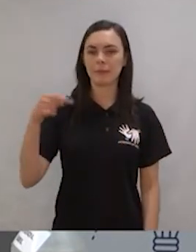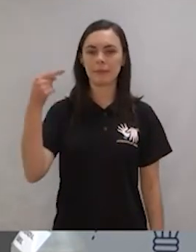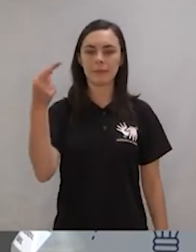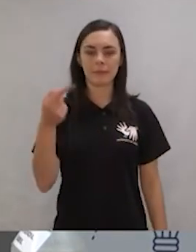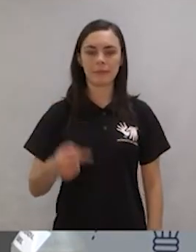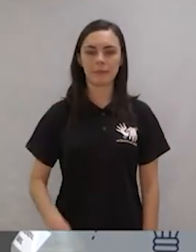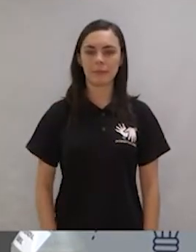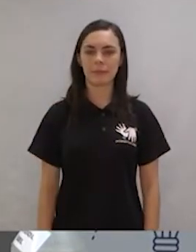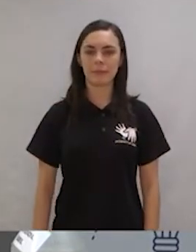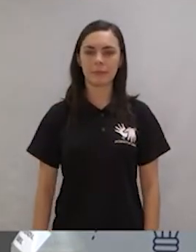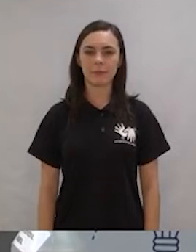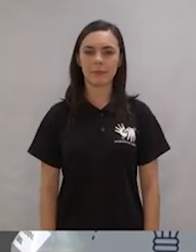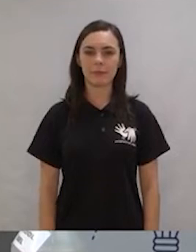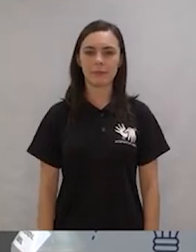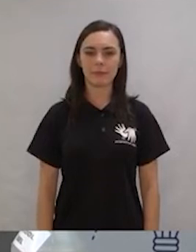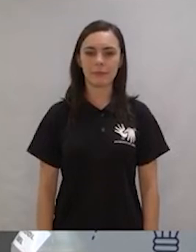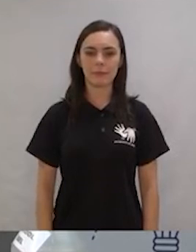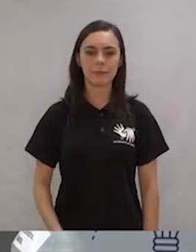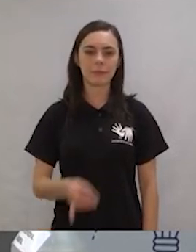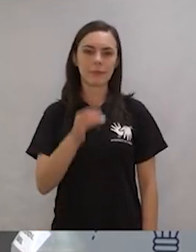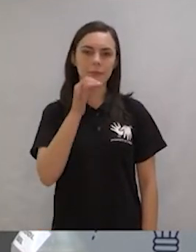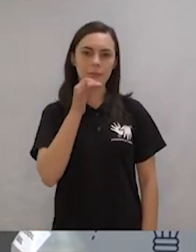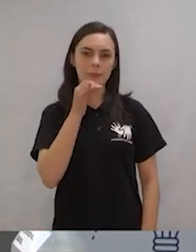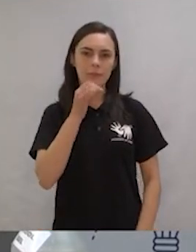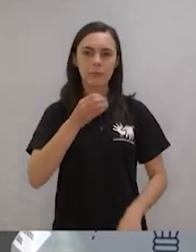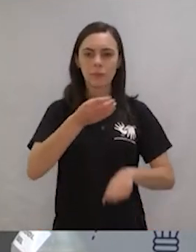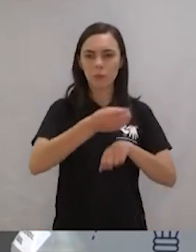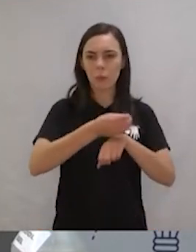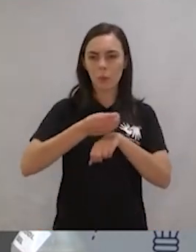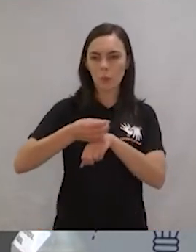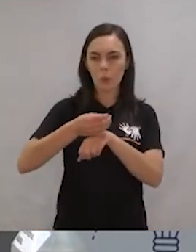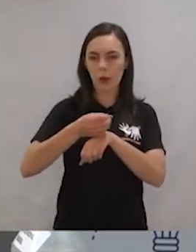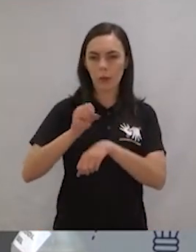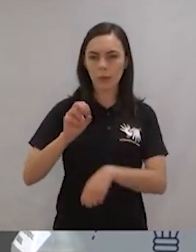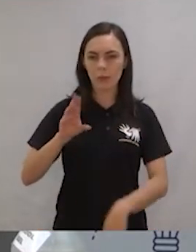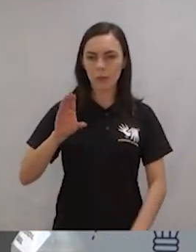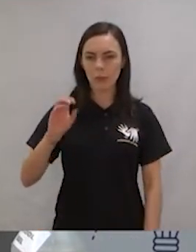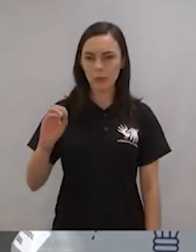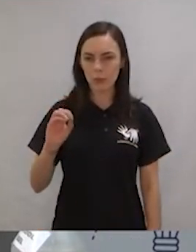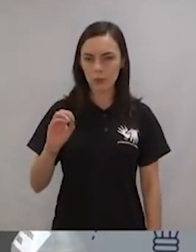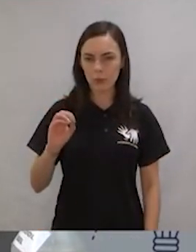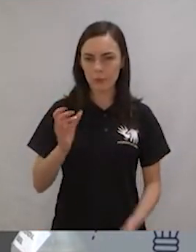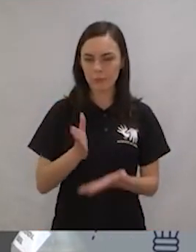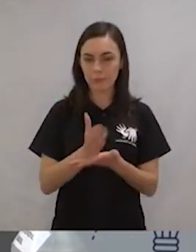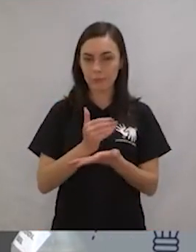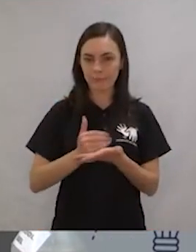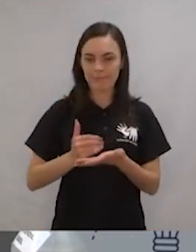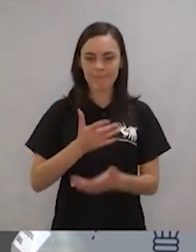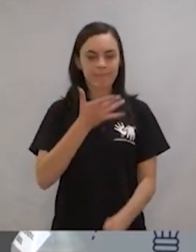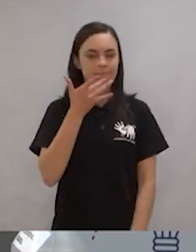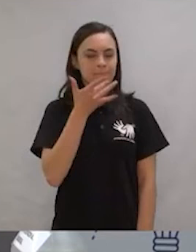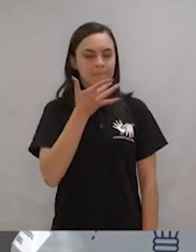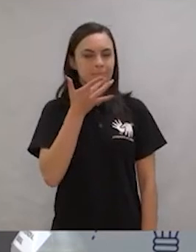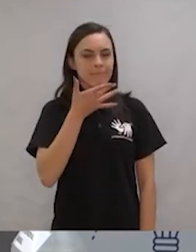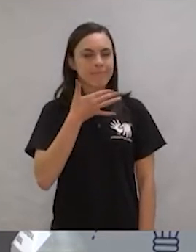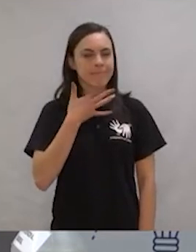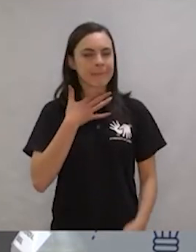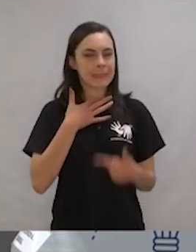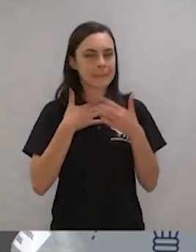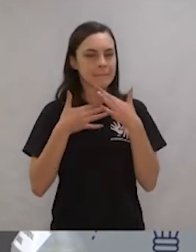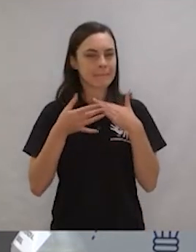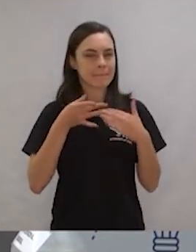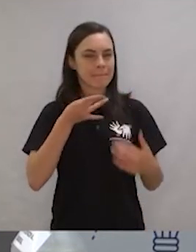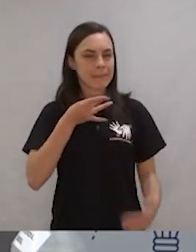atividade. Dividindo os copos de suco. Nossa, que delícia, já tá, dá vontade de tomar. Vamos ver qual